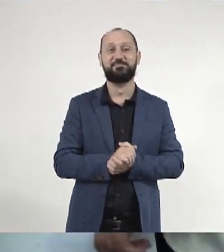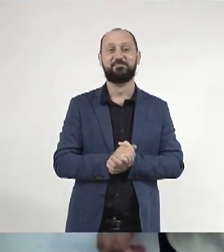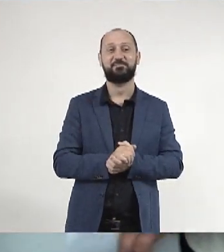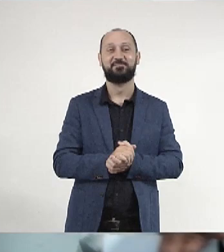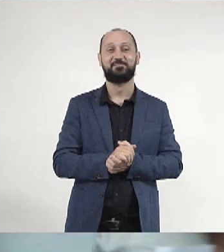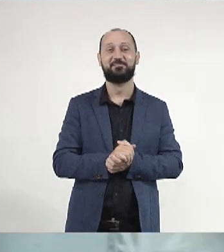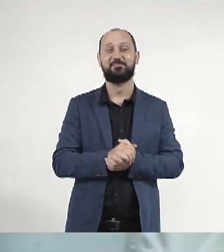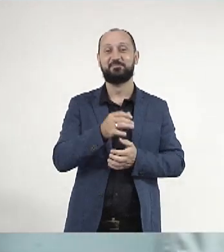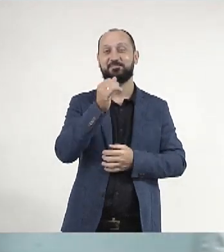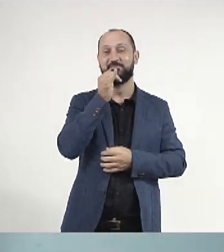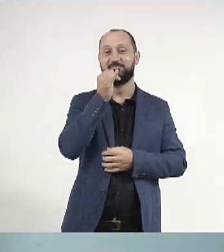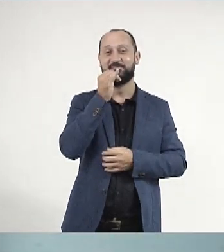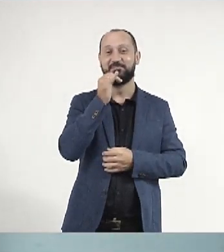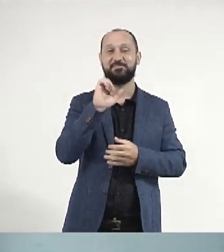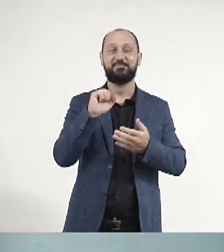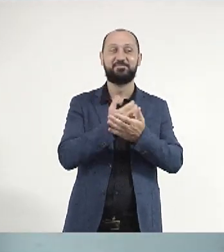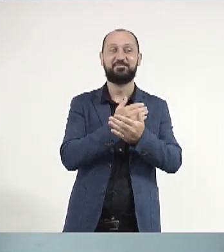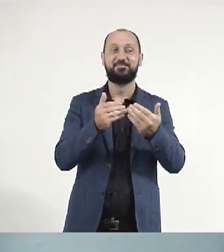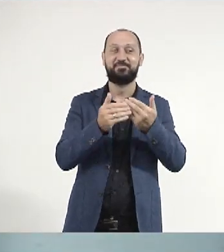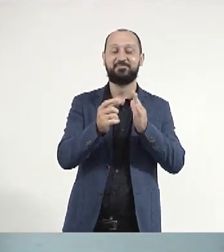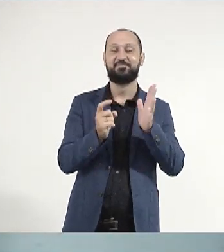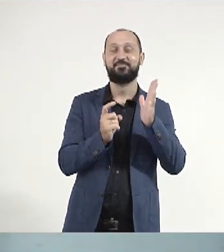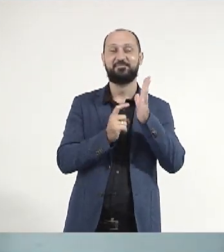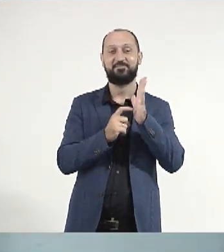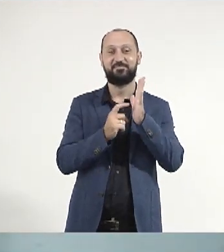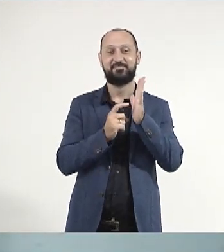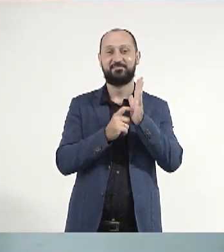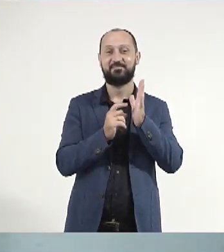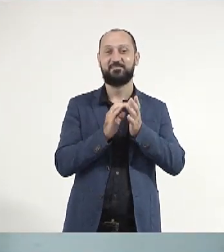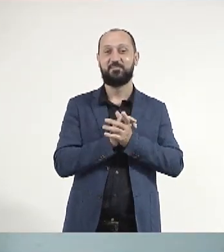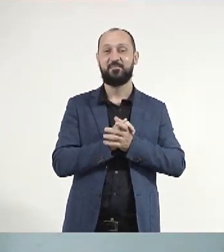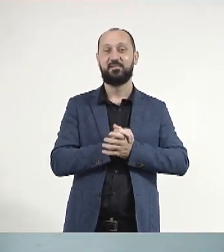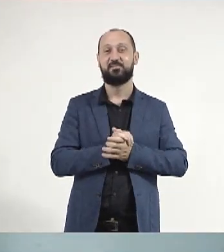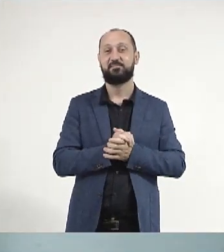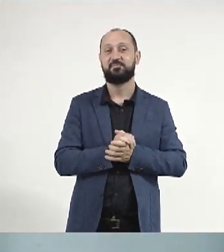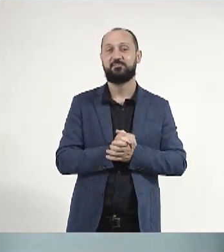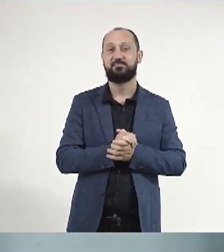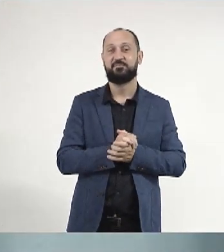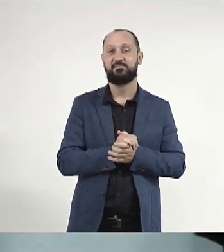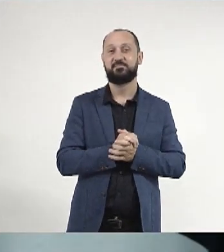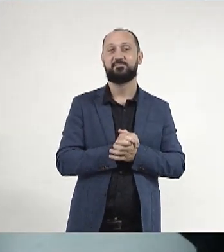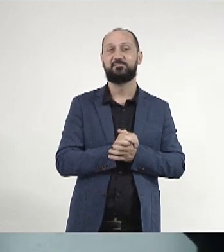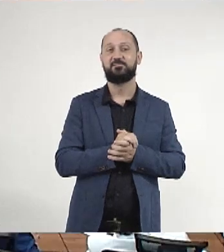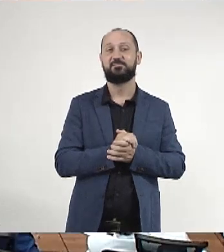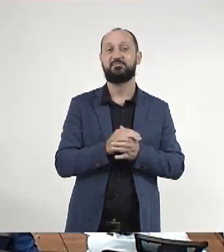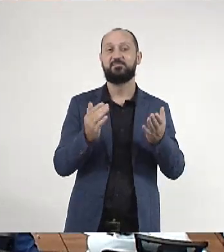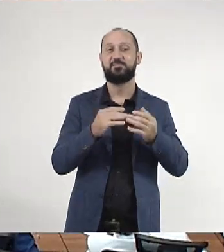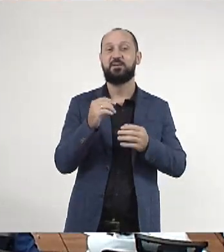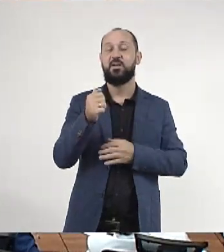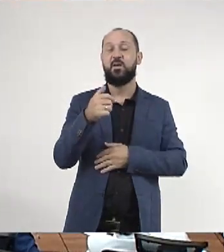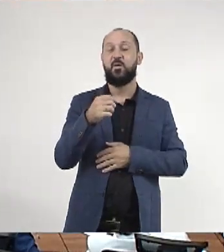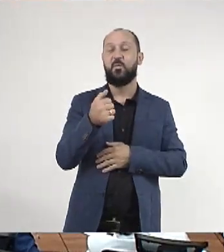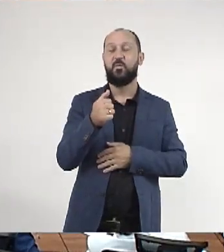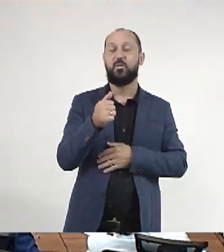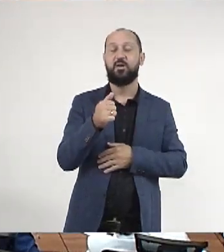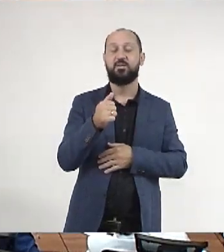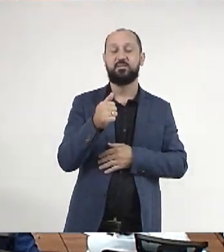Resolver o casuísmo de dar uma solução para Douradina e deixando todo mundo... Hoje nós temos quase